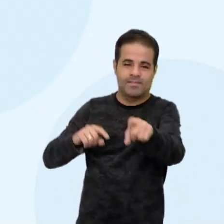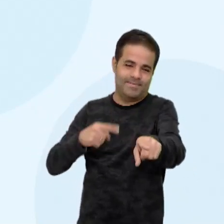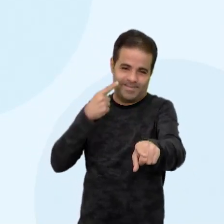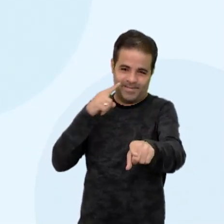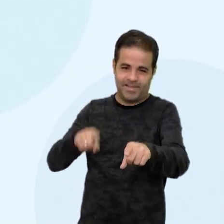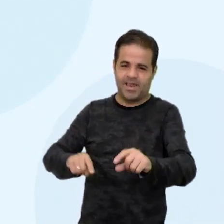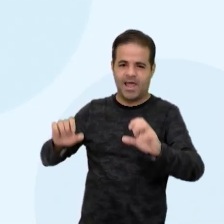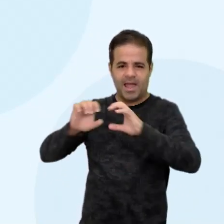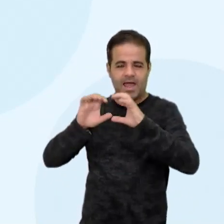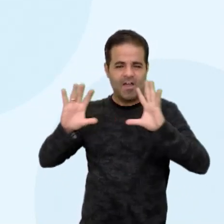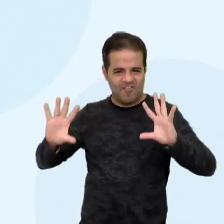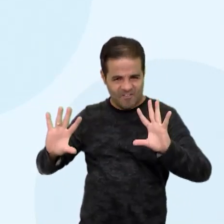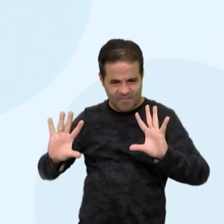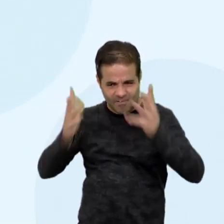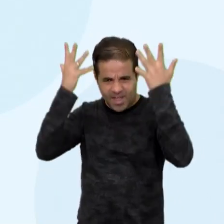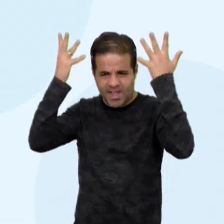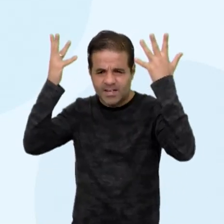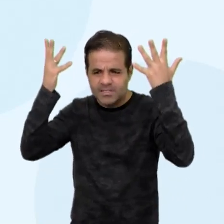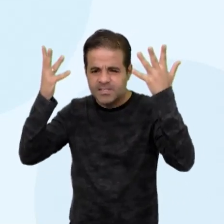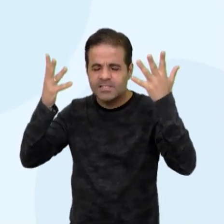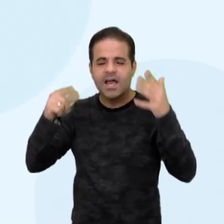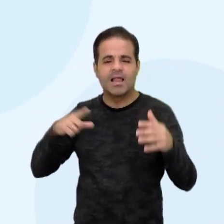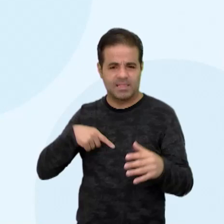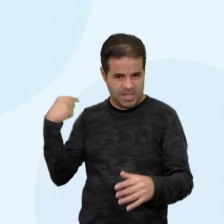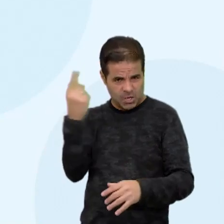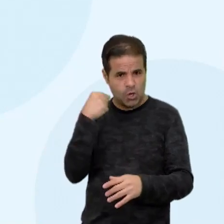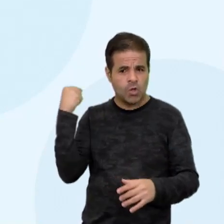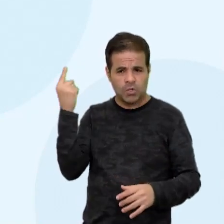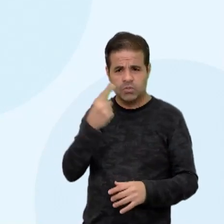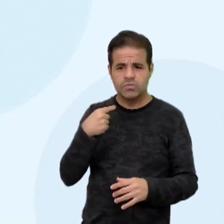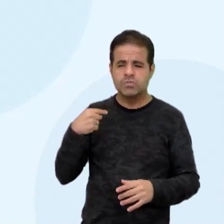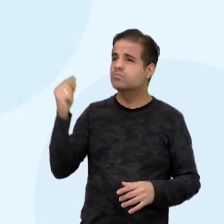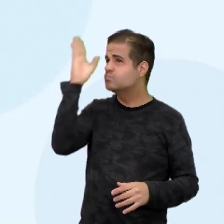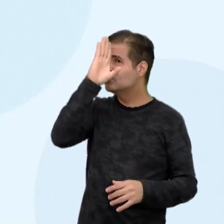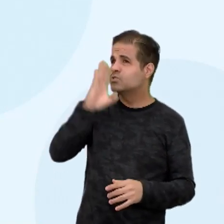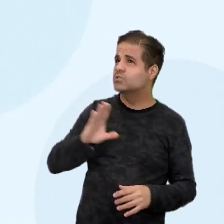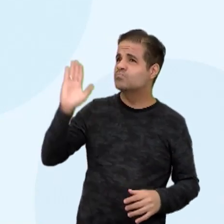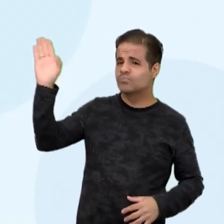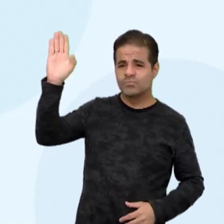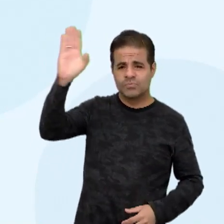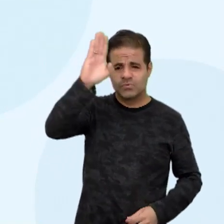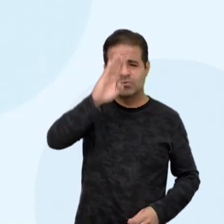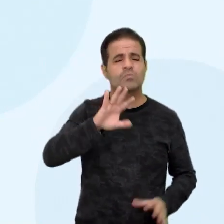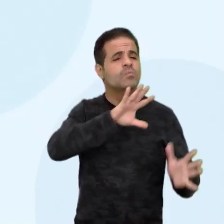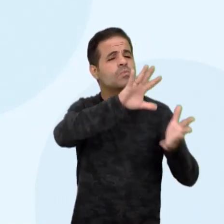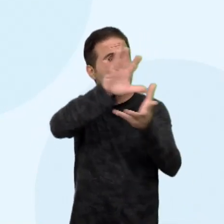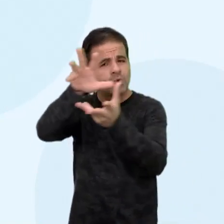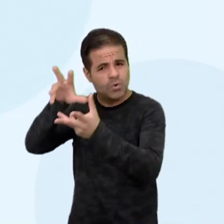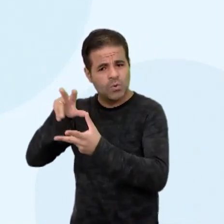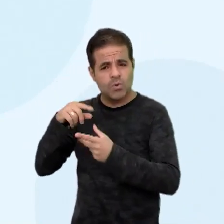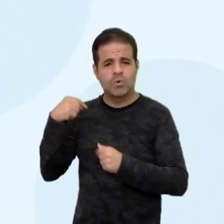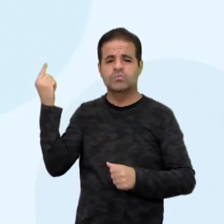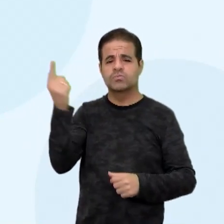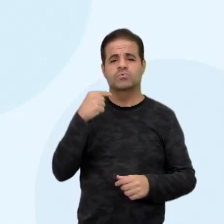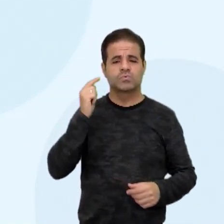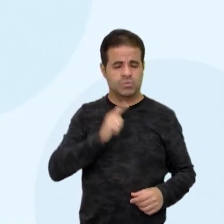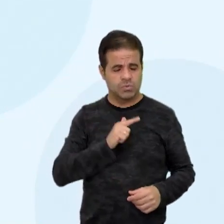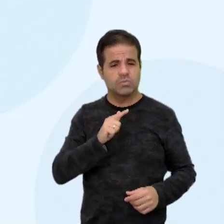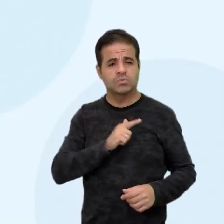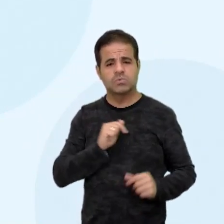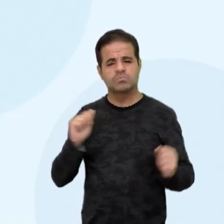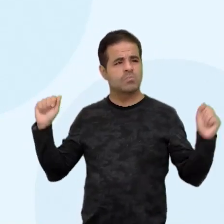grandes festivais que tem aqui no Brasil, que também tem no mundo inteiro,